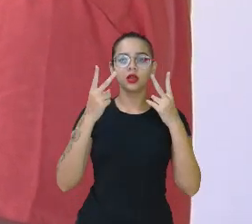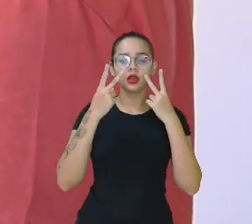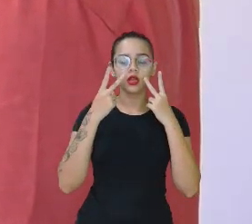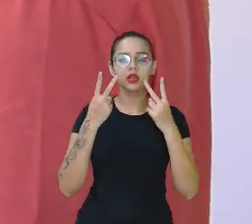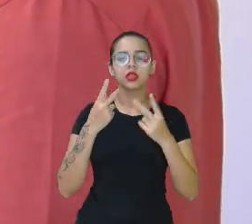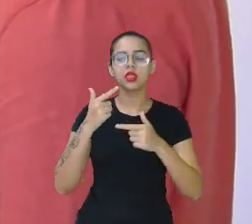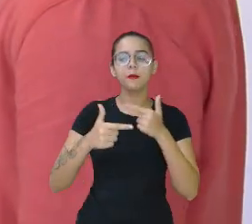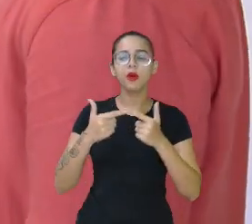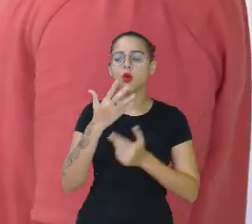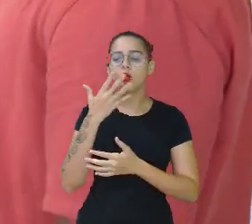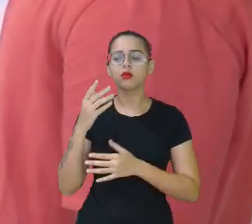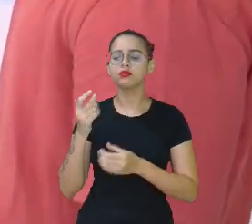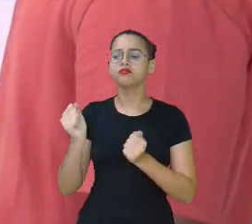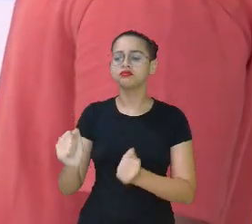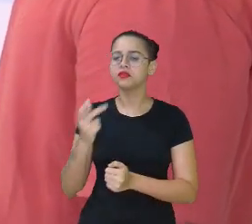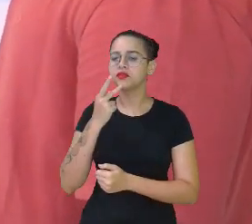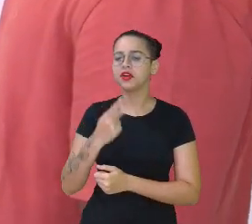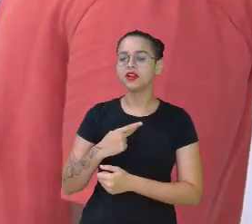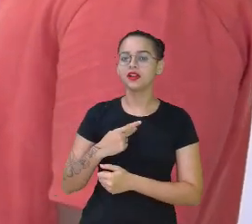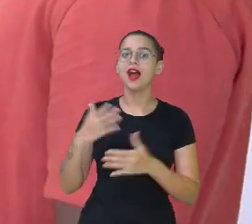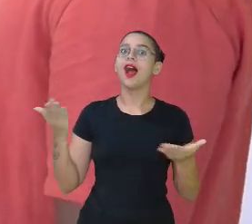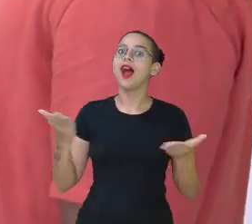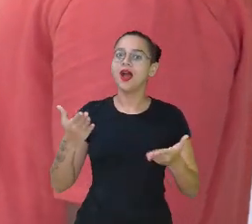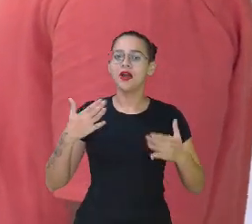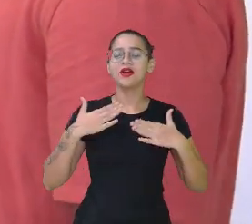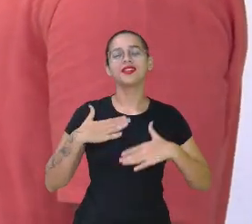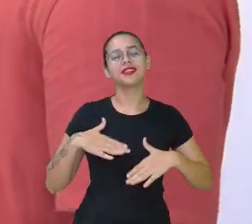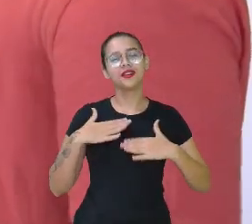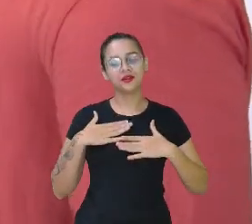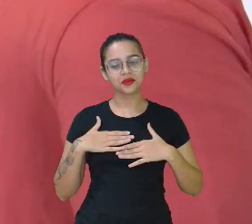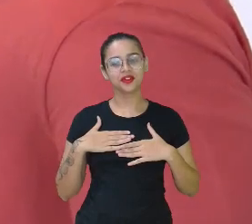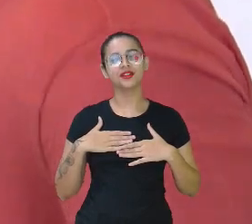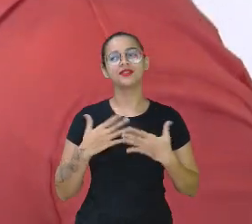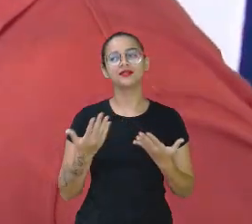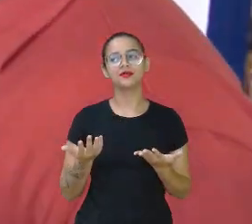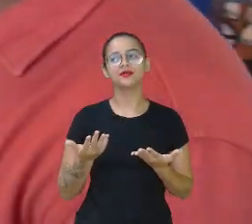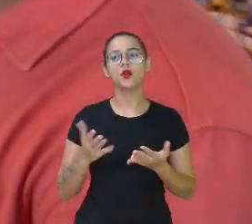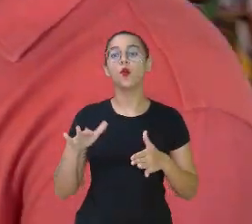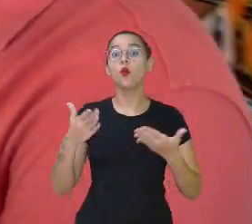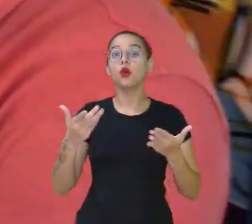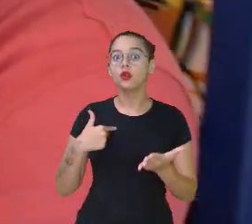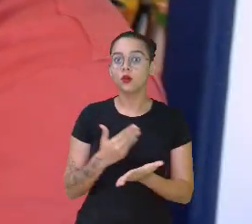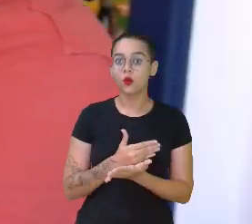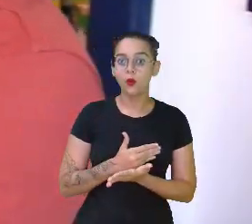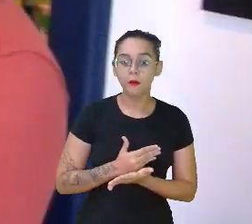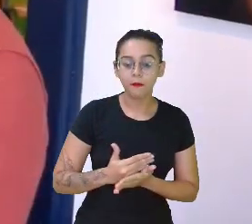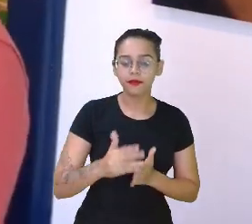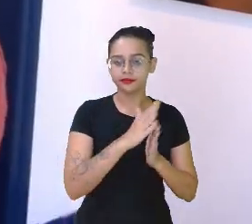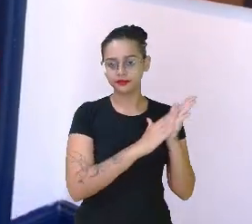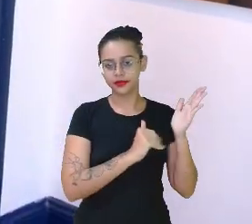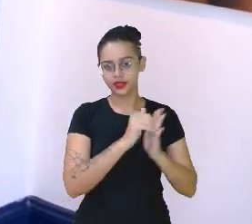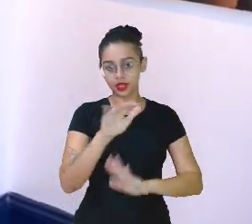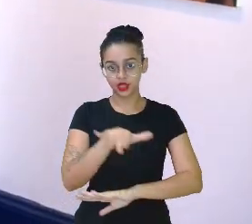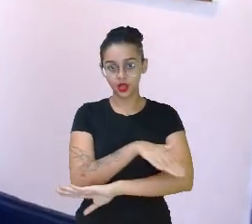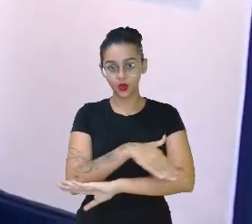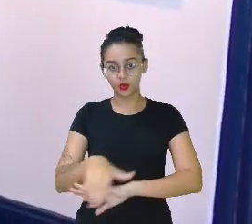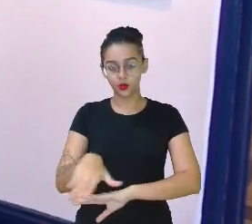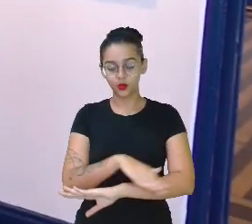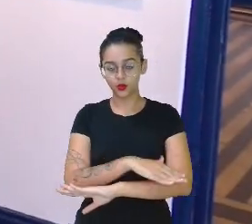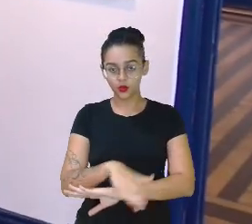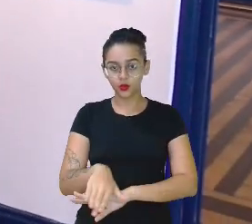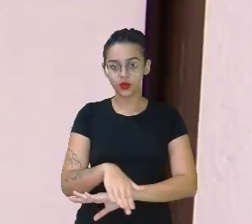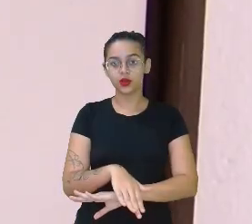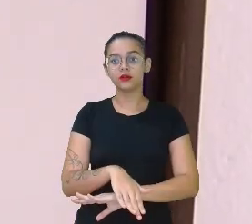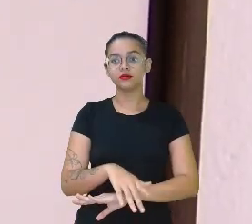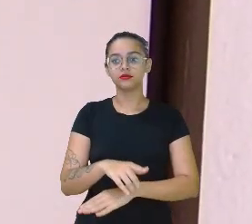falar um pouco? Agora é tranquilo. Quando eu comecei a pintar na rua, eu